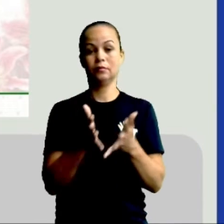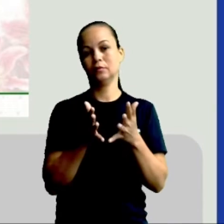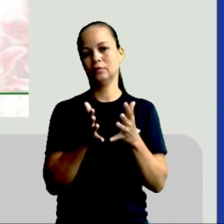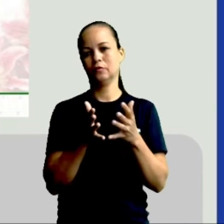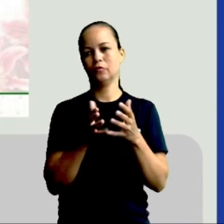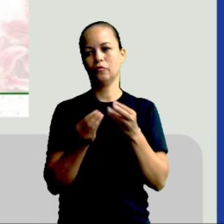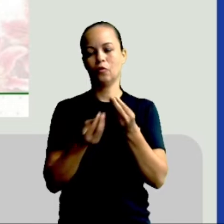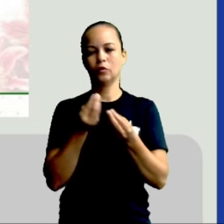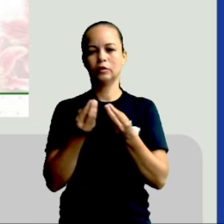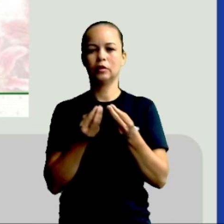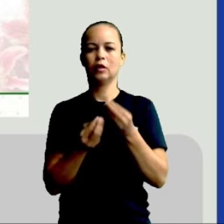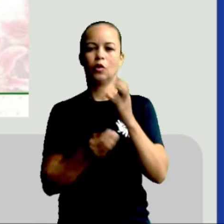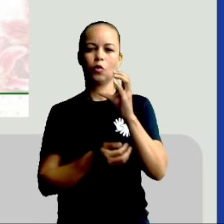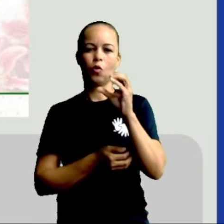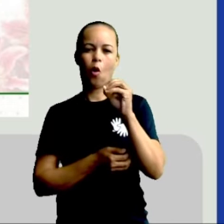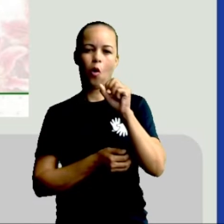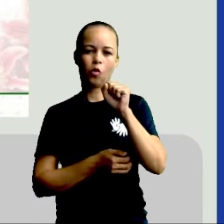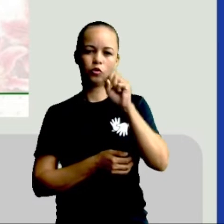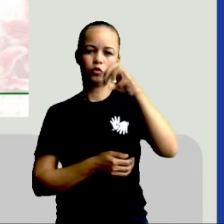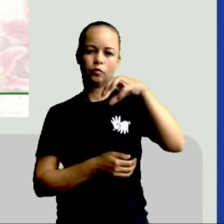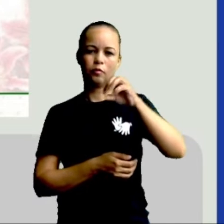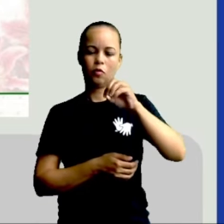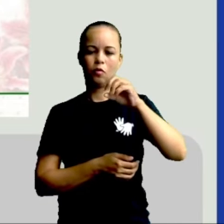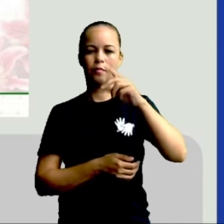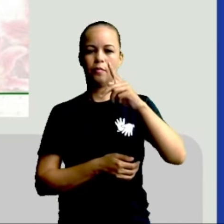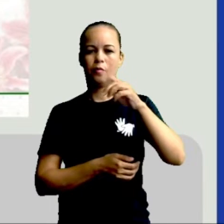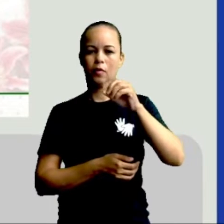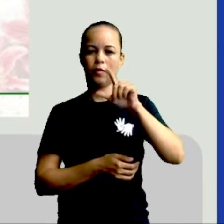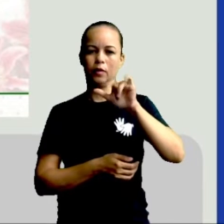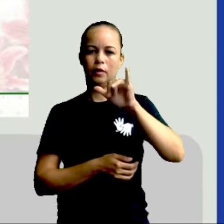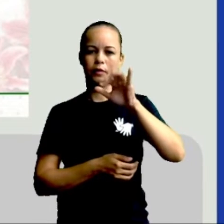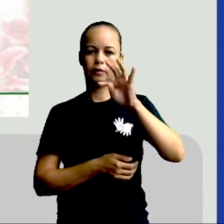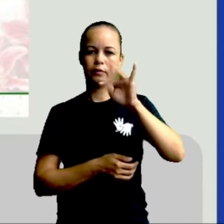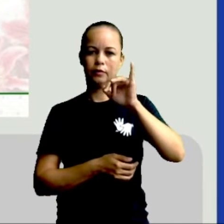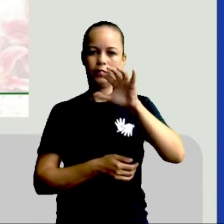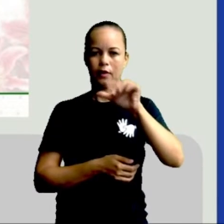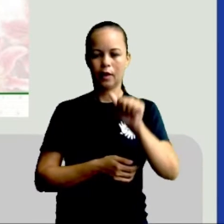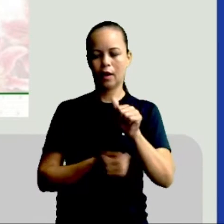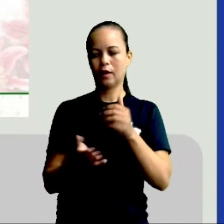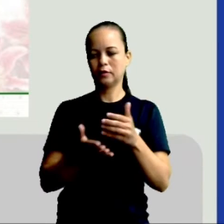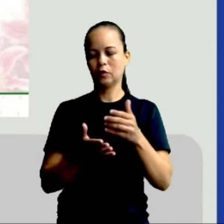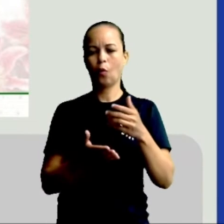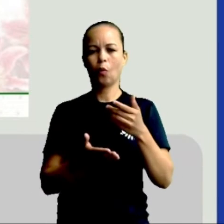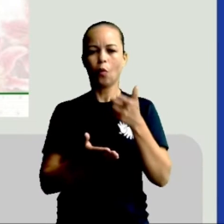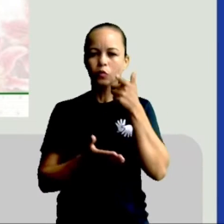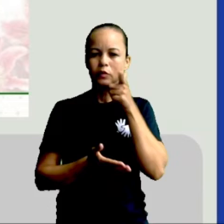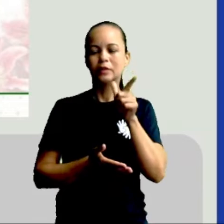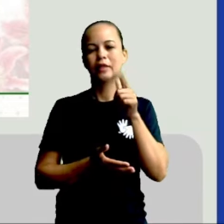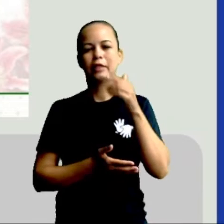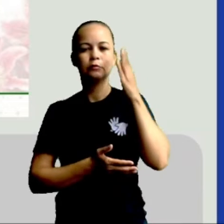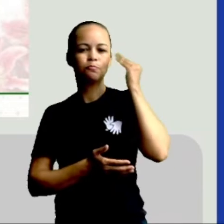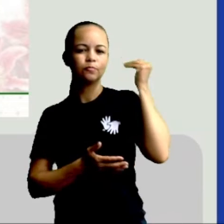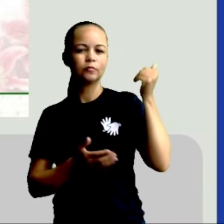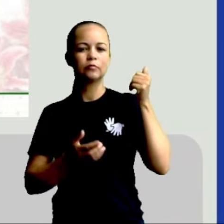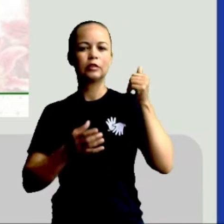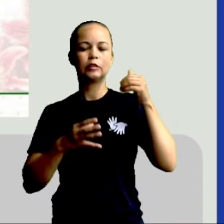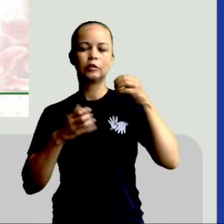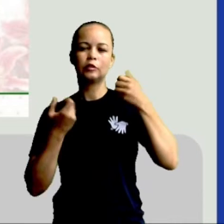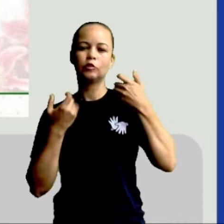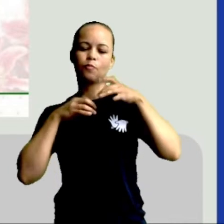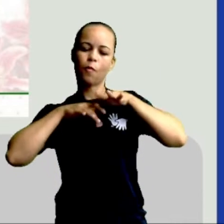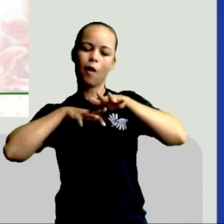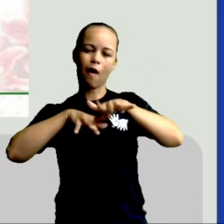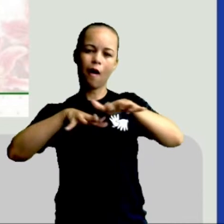quê? Cosmopolita, conseguissem ter sucesso de se espalhar por todo o planeta, mas, acima de